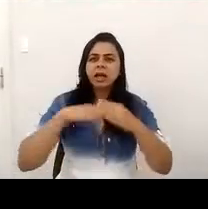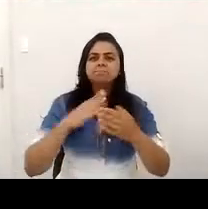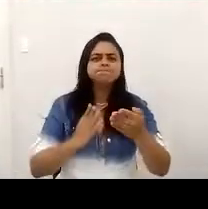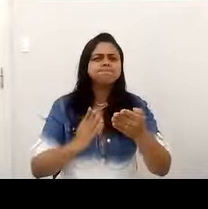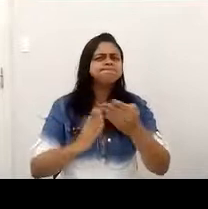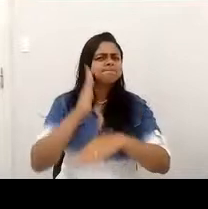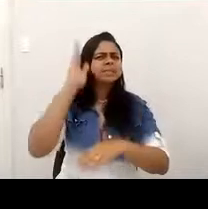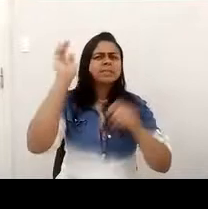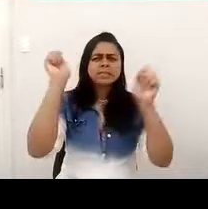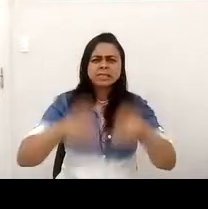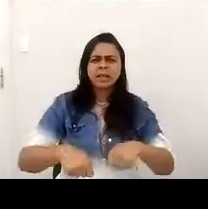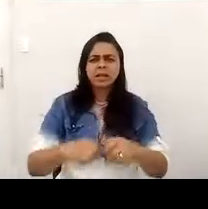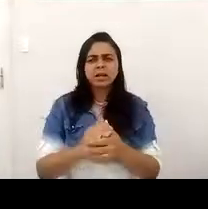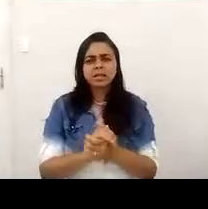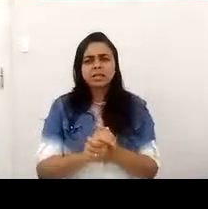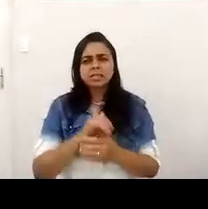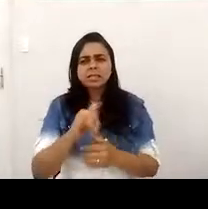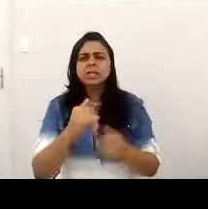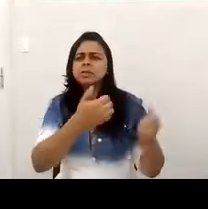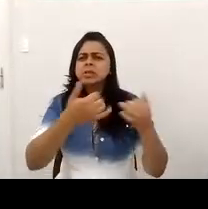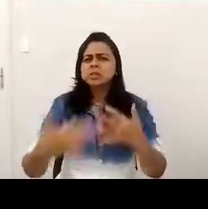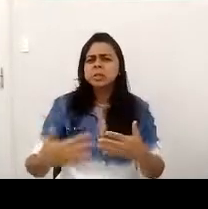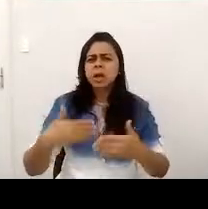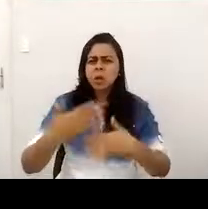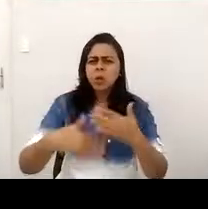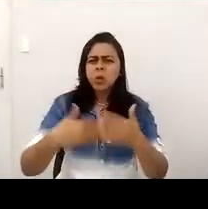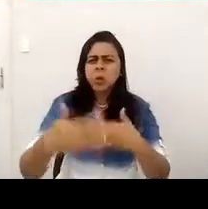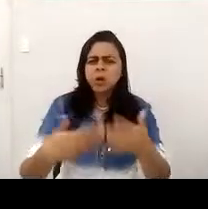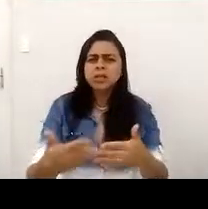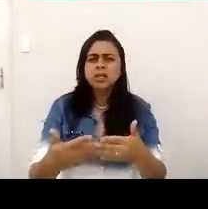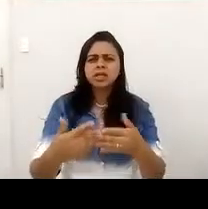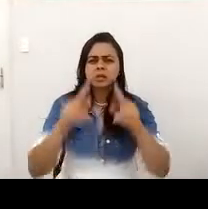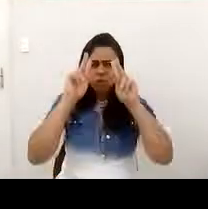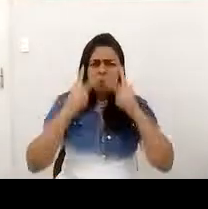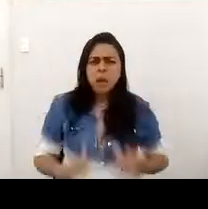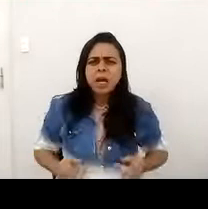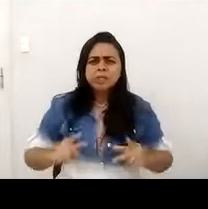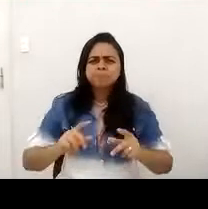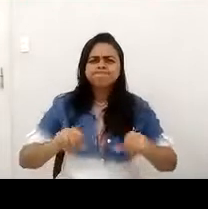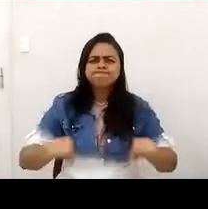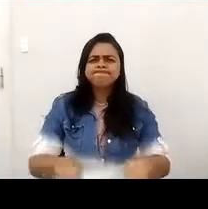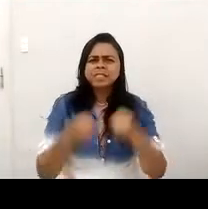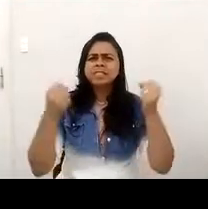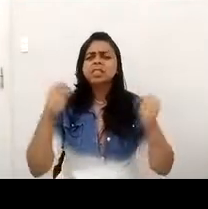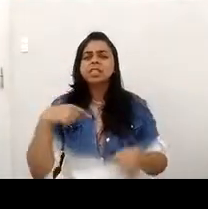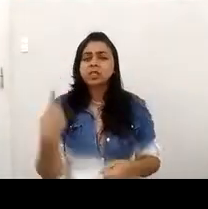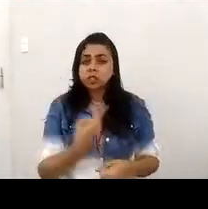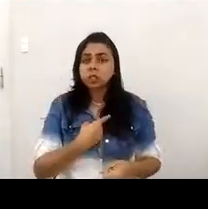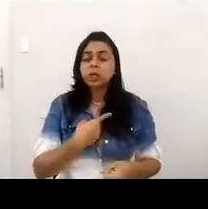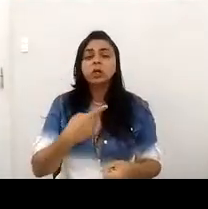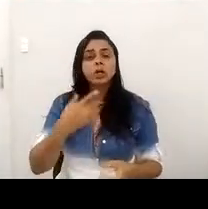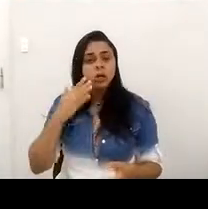Arrui vai falar desse processo de desumanização, e a gente, a partir da educação, a a gente consegue estabelecer um diálogo